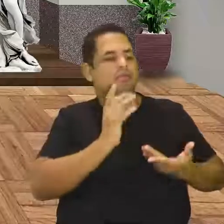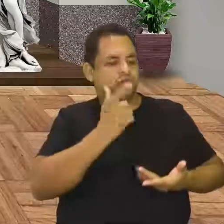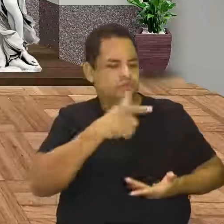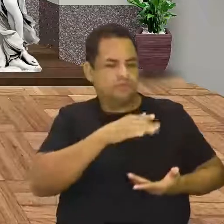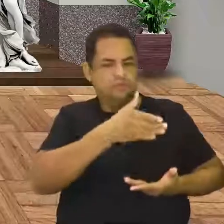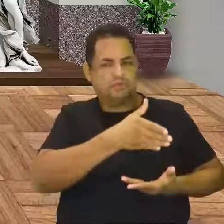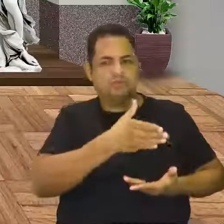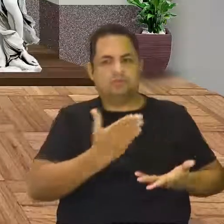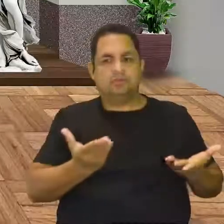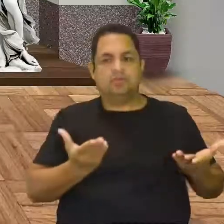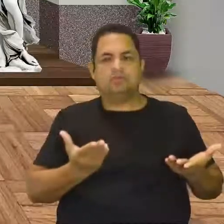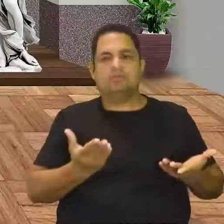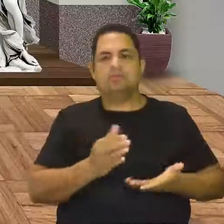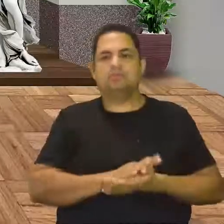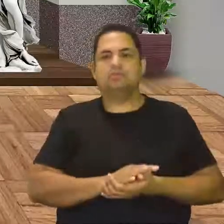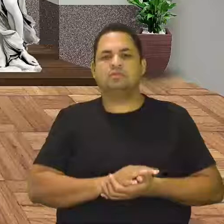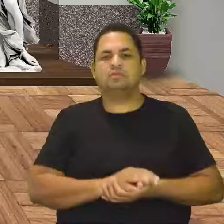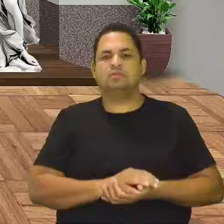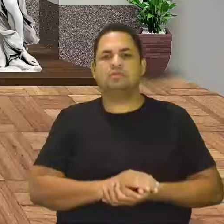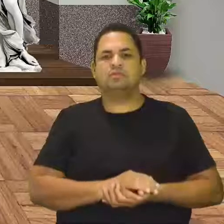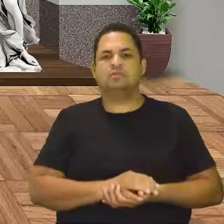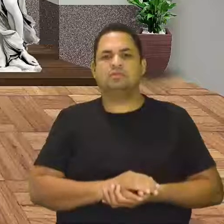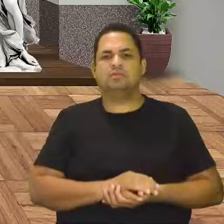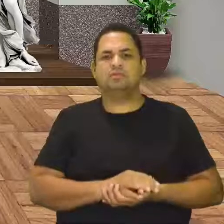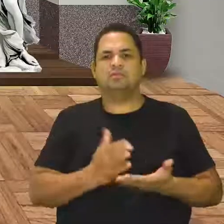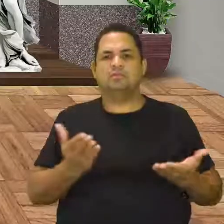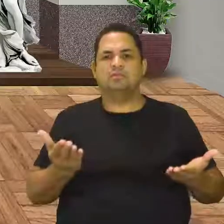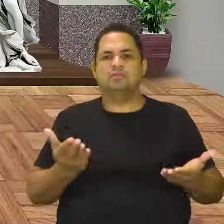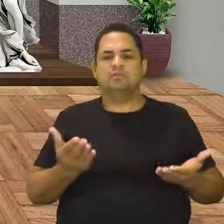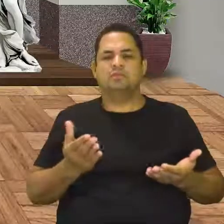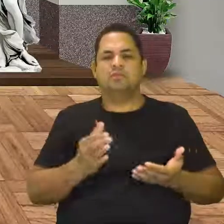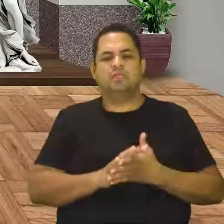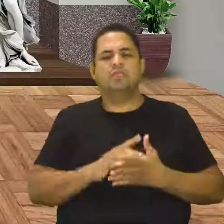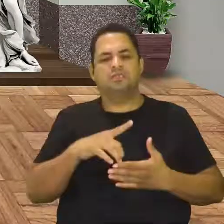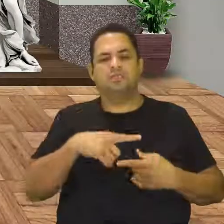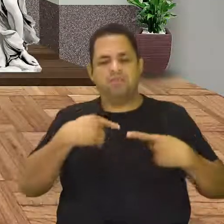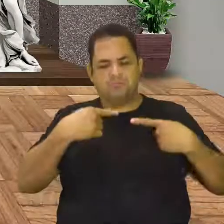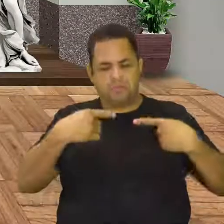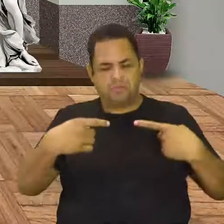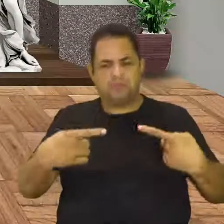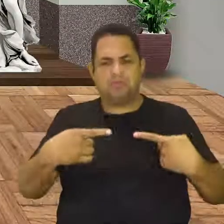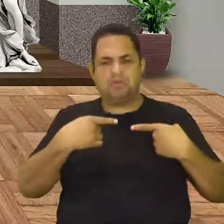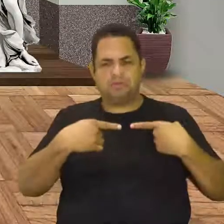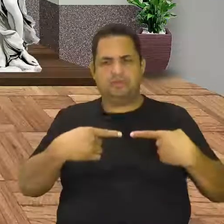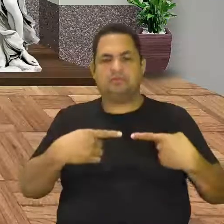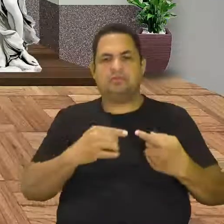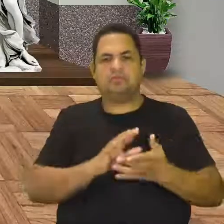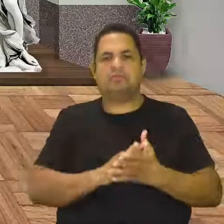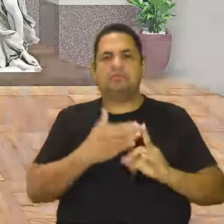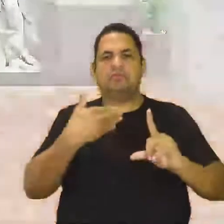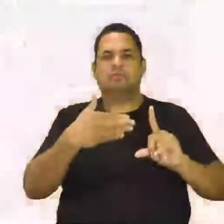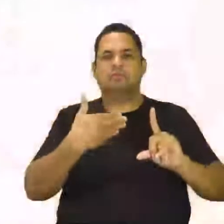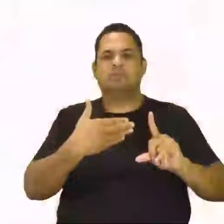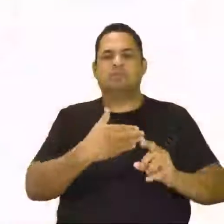aí. O histórico. Isso causa um conflito muito grande. Na tela?